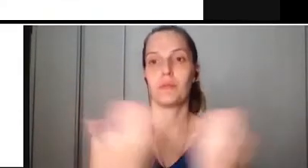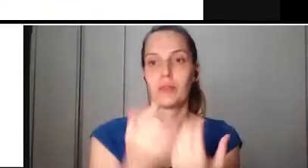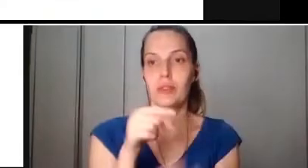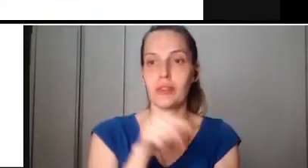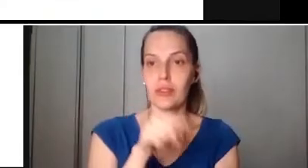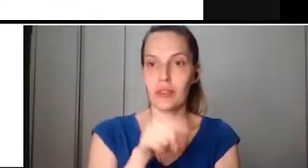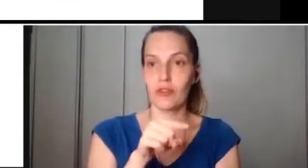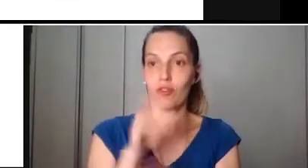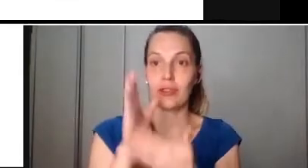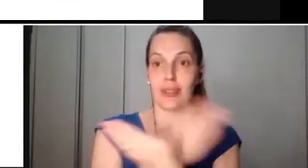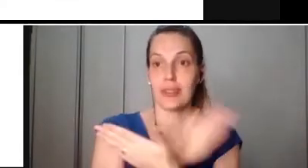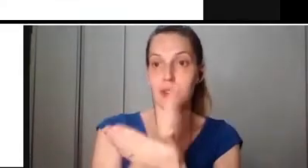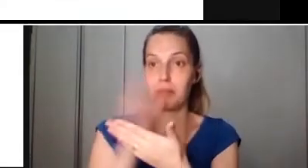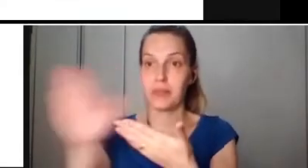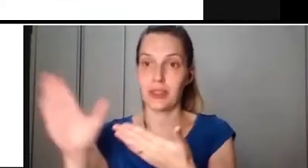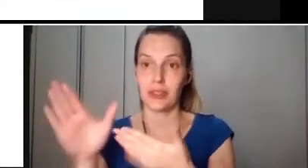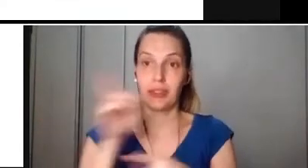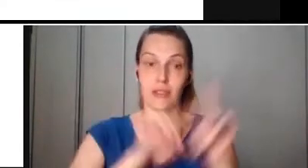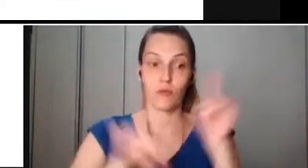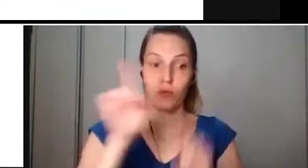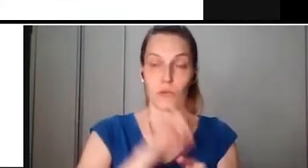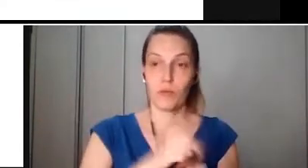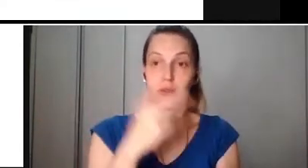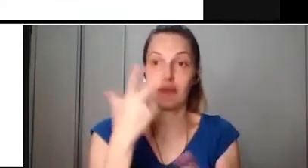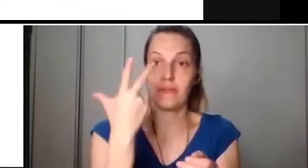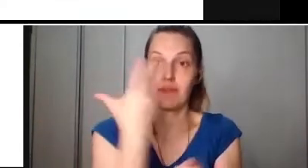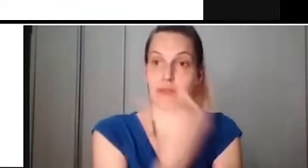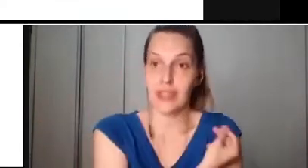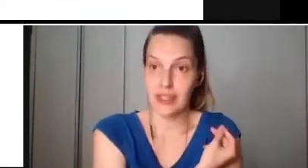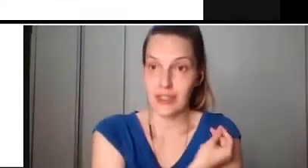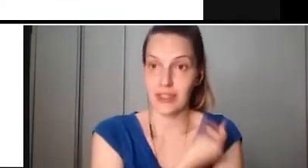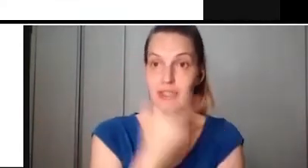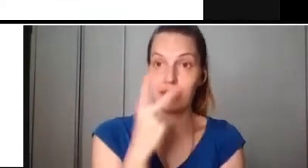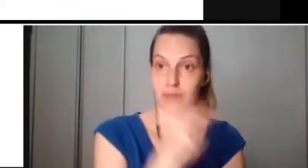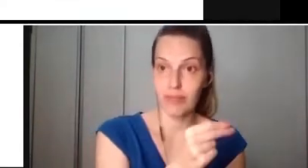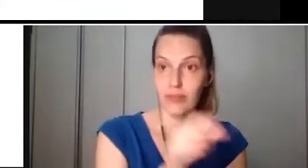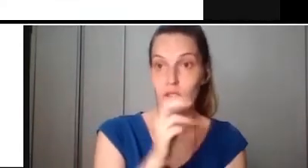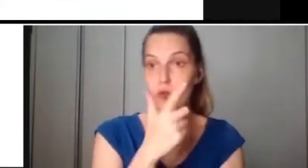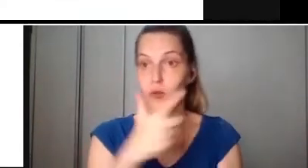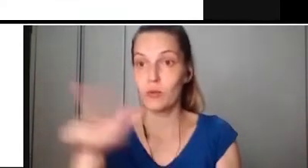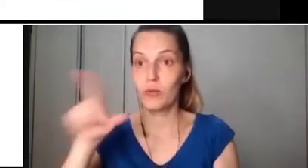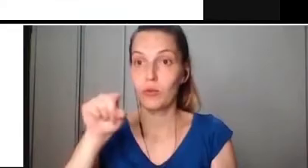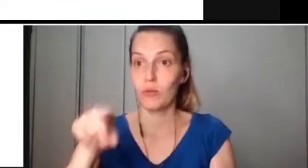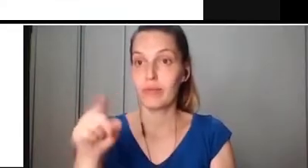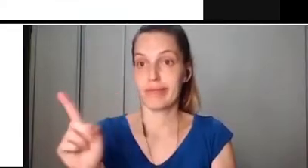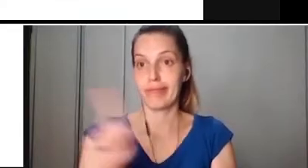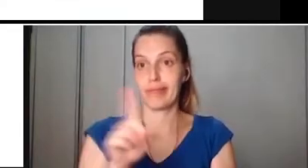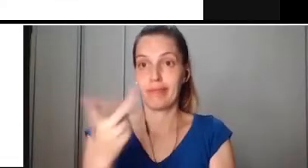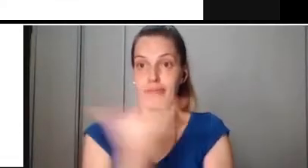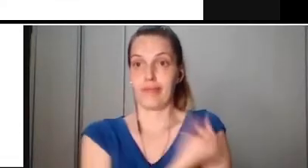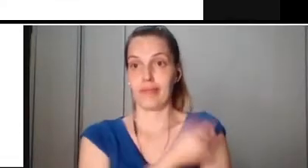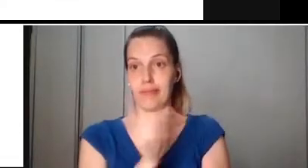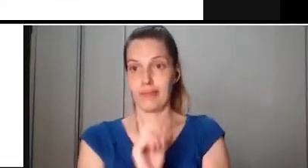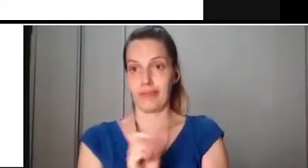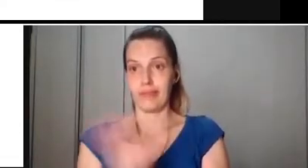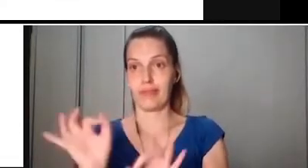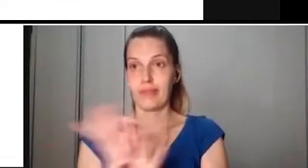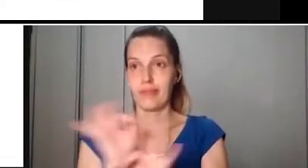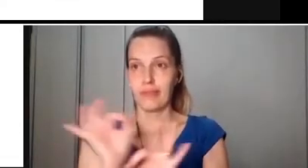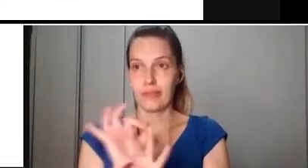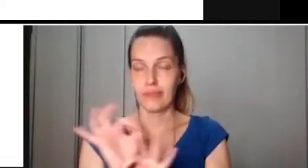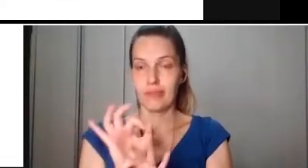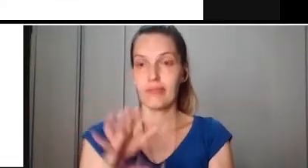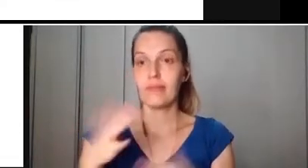receber vacina. E aí a gente consegue detectar os benefícios diretos e indiretos, ou seja, o benefício total das